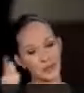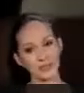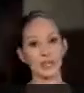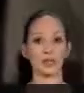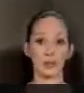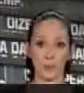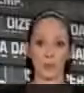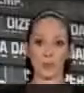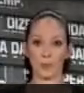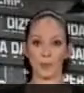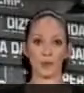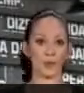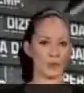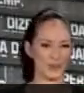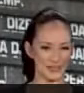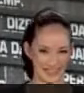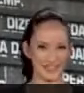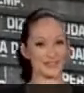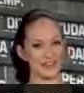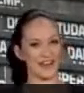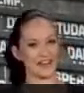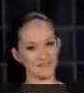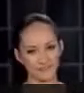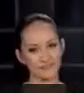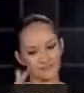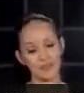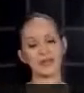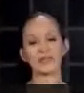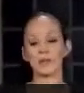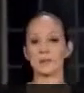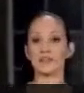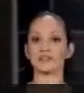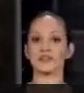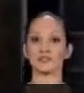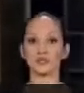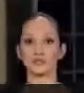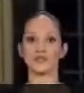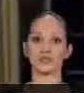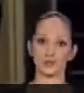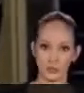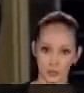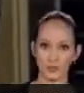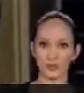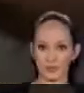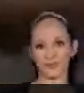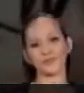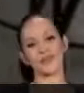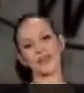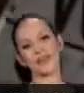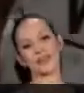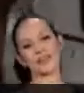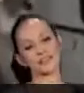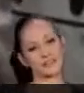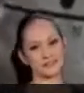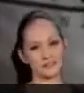Todos, o ProUni. Nos dias 21 e 28 de novembro também será aplicado o Enem digital. As questões e a redação